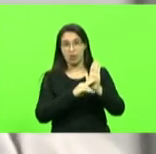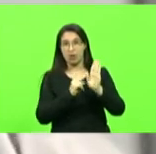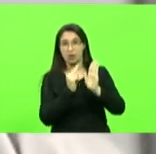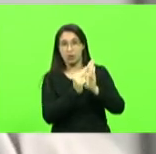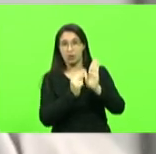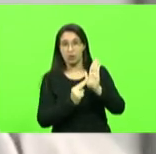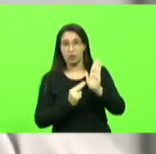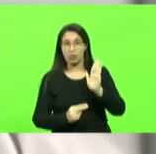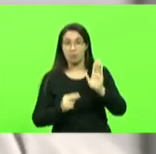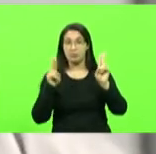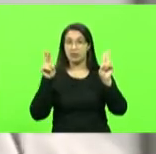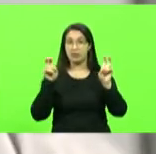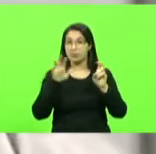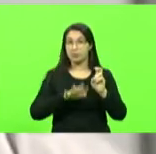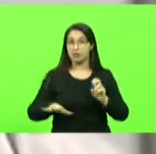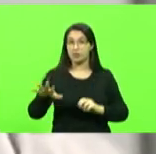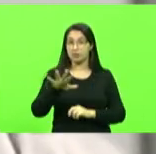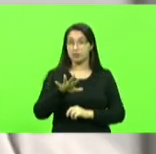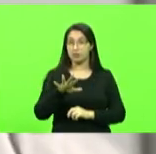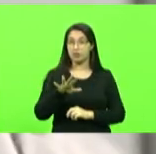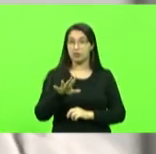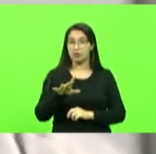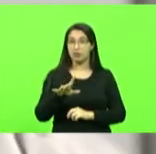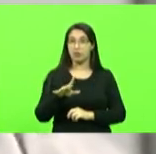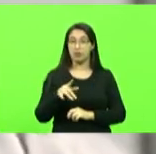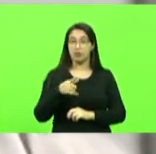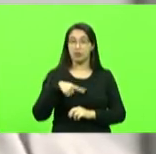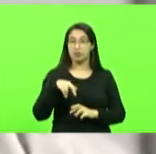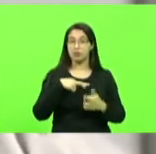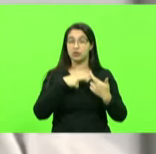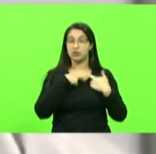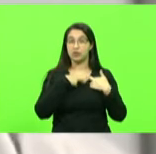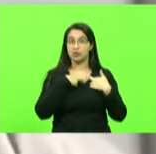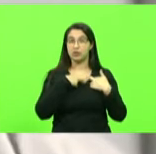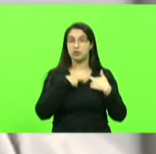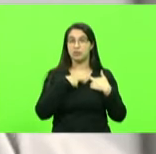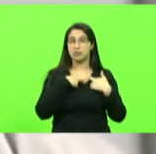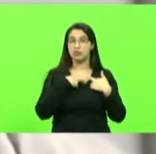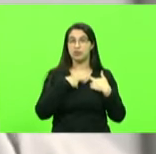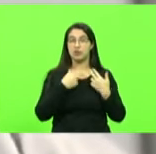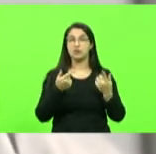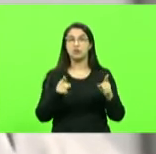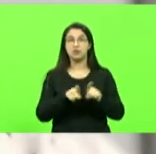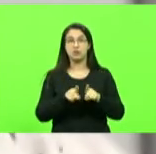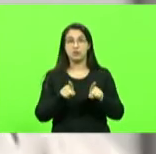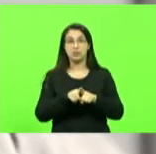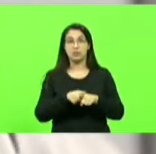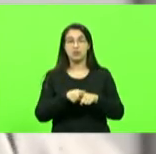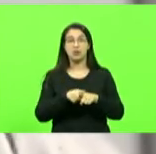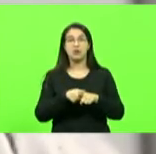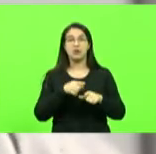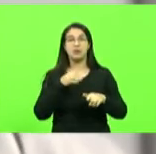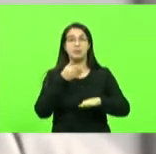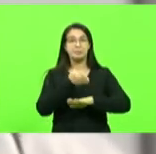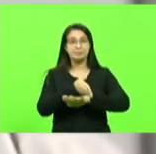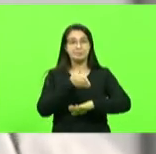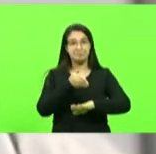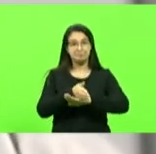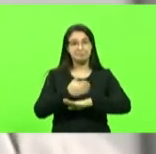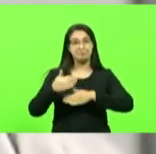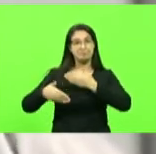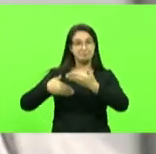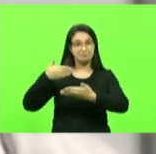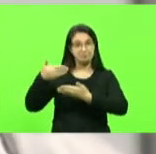nos eixos não implica a nossa menor de responsabilidade e comprometimento, né, na participação no